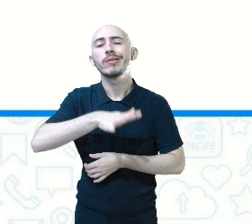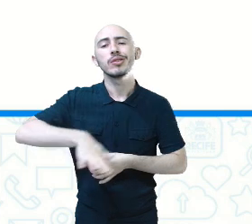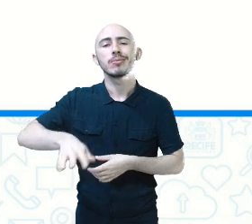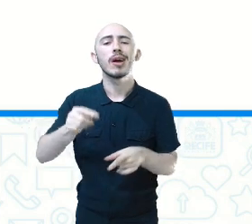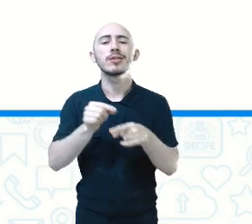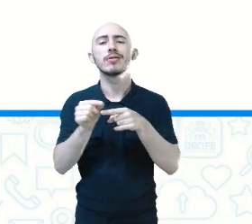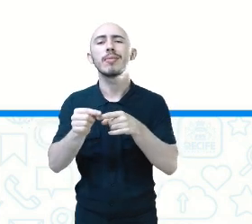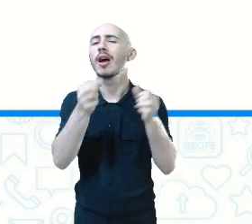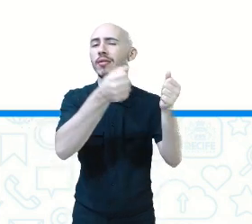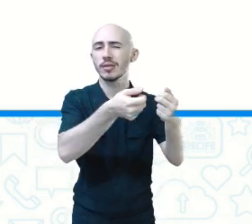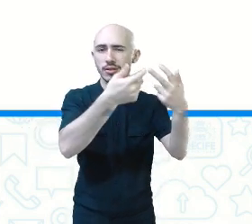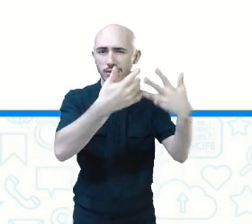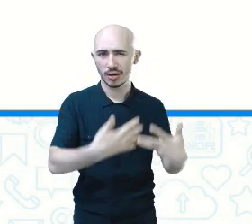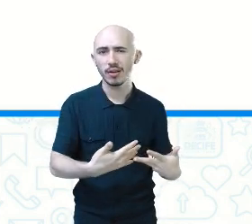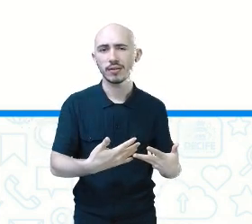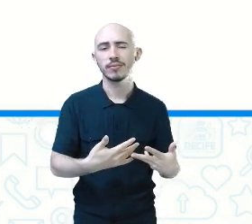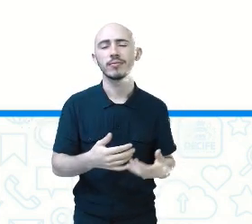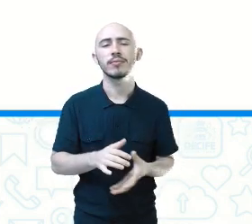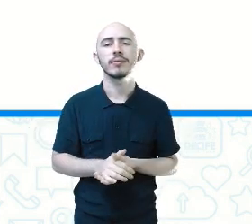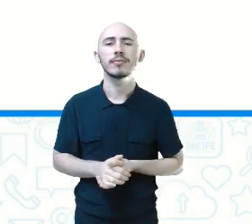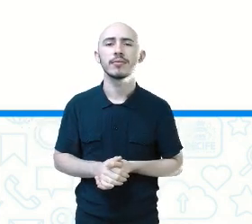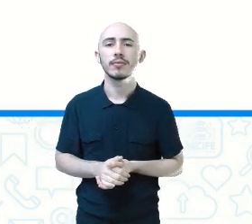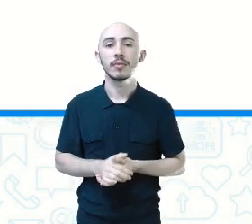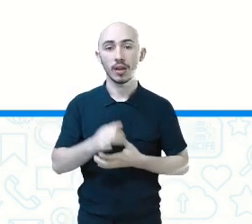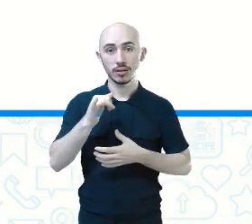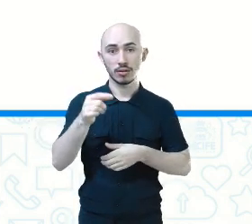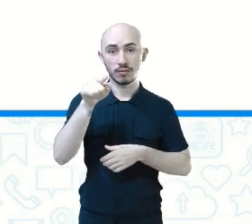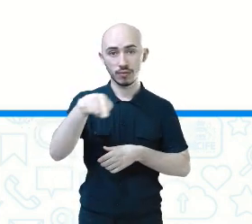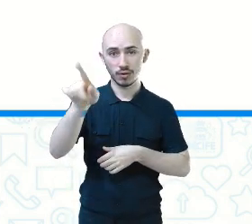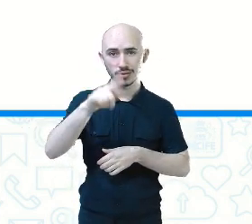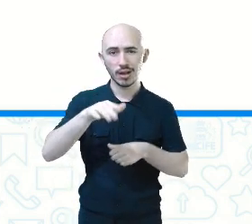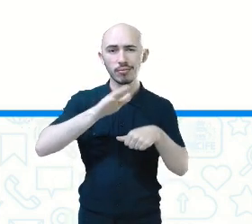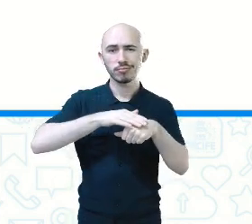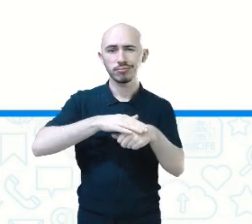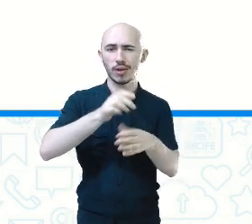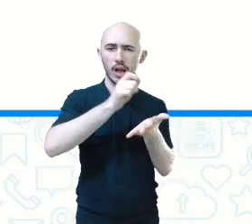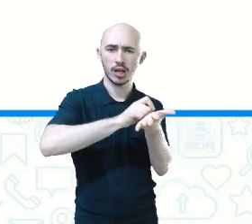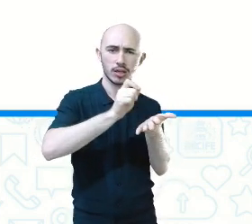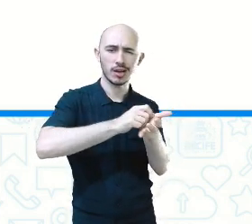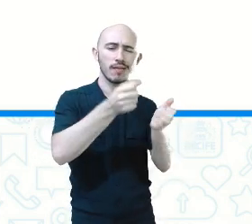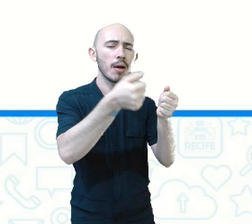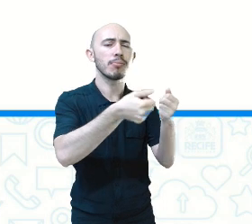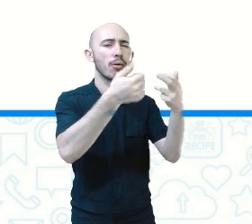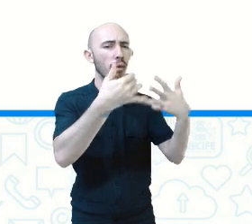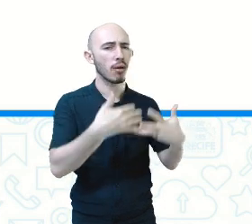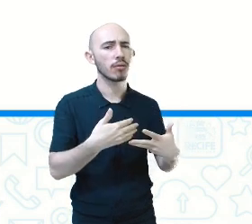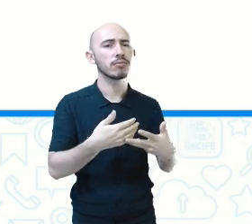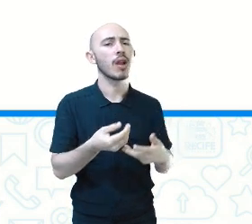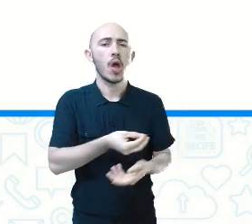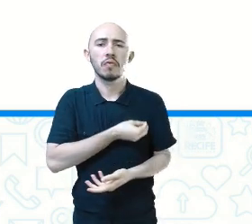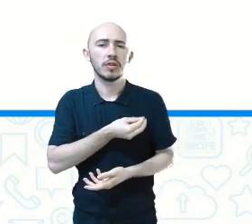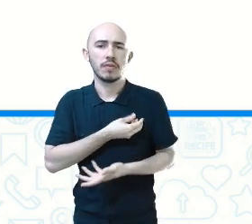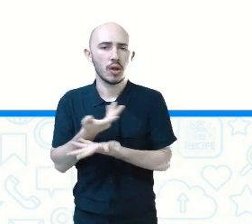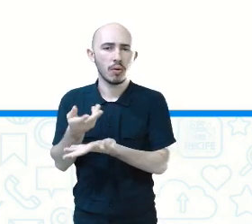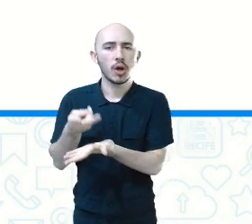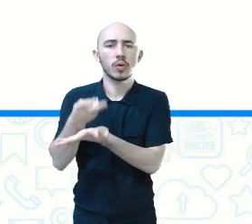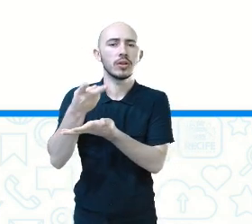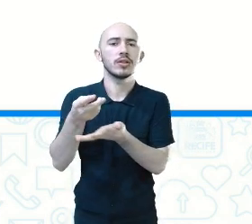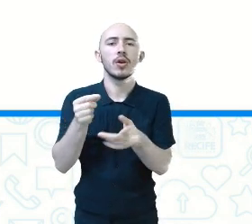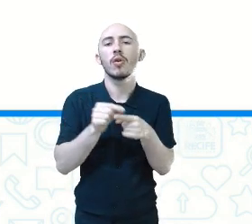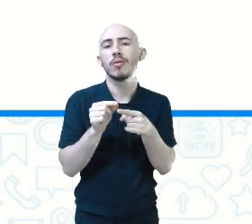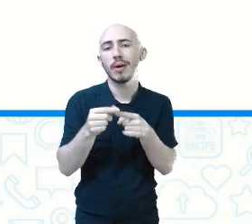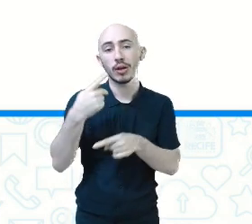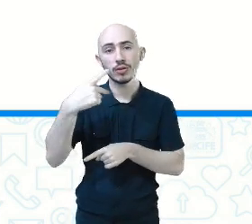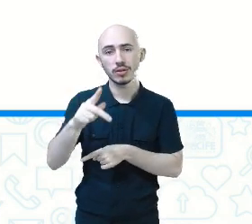seu bairro. Quando você descreve, quando você escreve isso que você viveu no seu bairro, isto que você vai